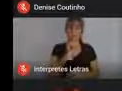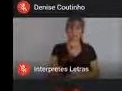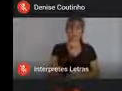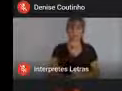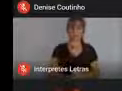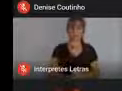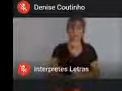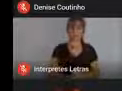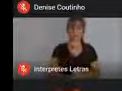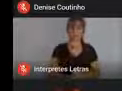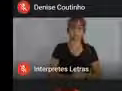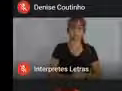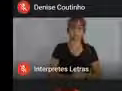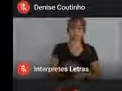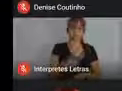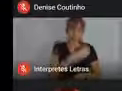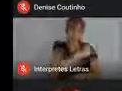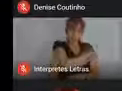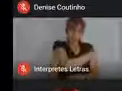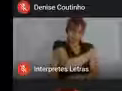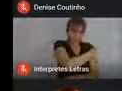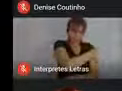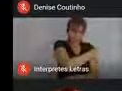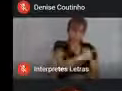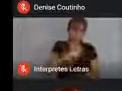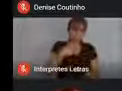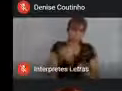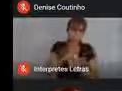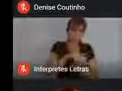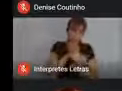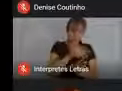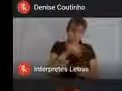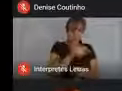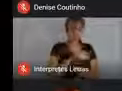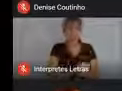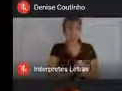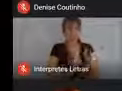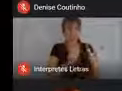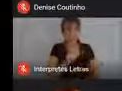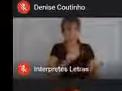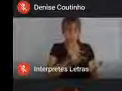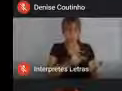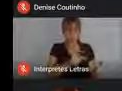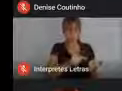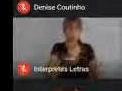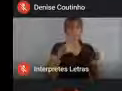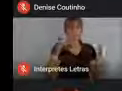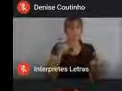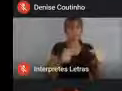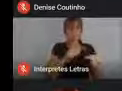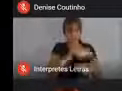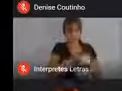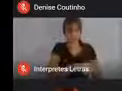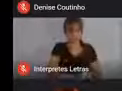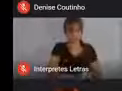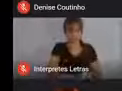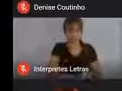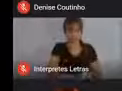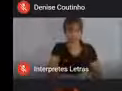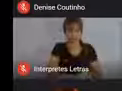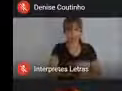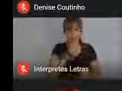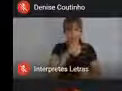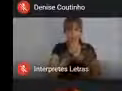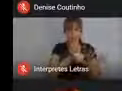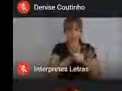minhas orientandas, eu a desafiei a fazer um estudo em comunidade quilombola, e ela nos acompanhou, nos ajudou na pesquisa